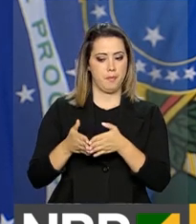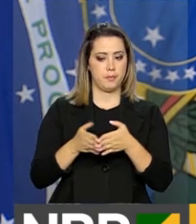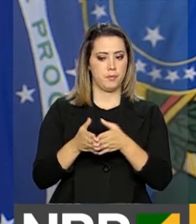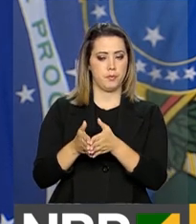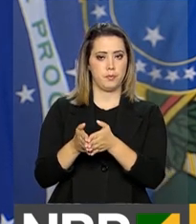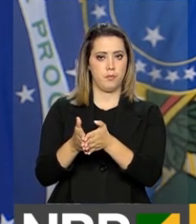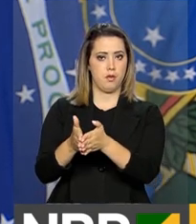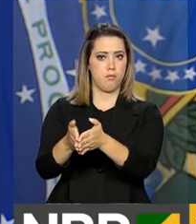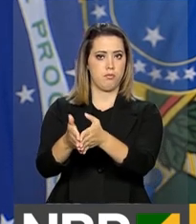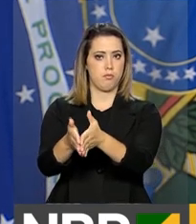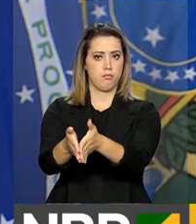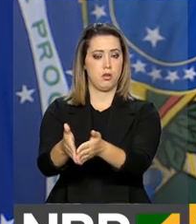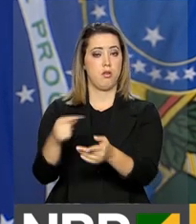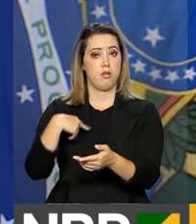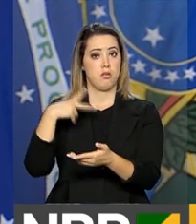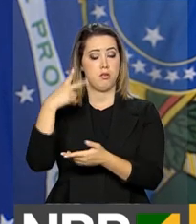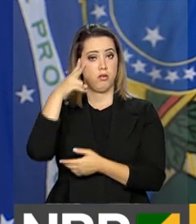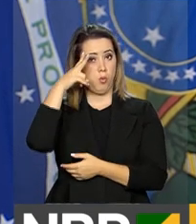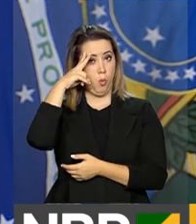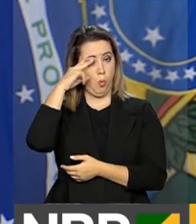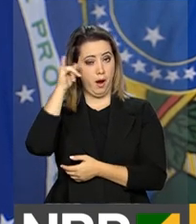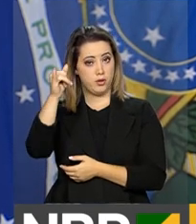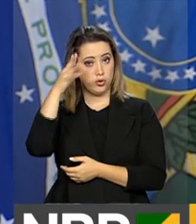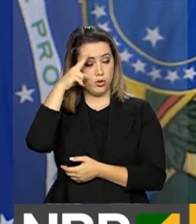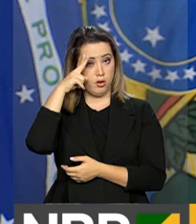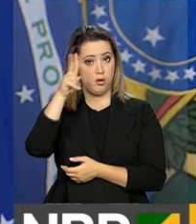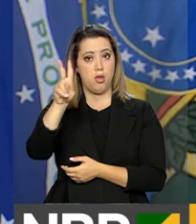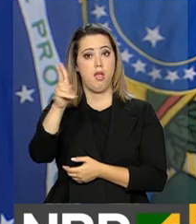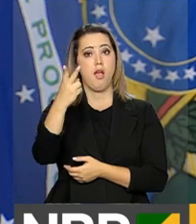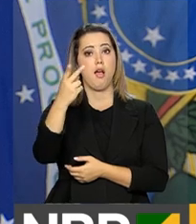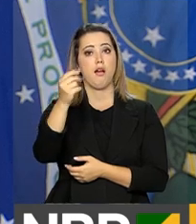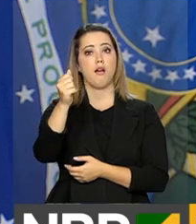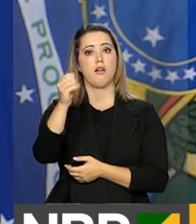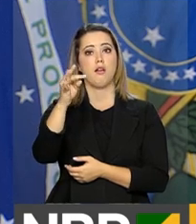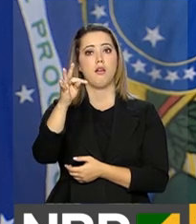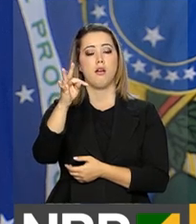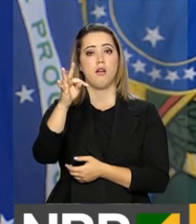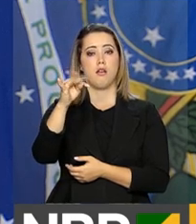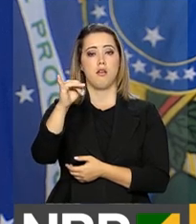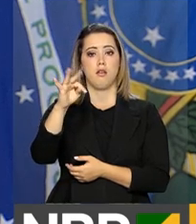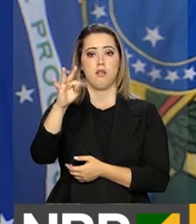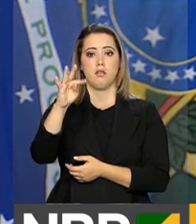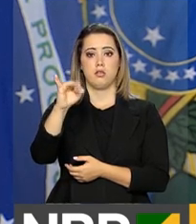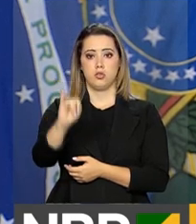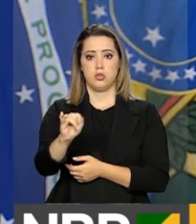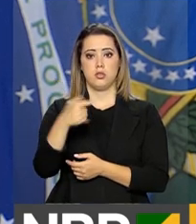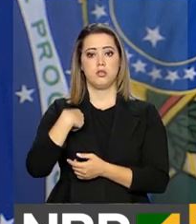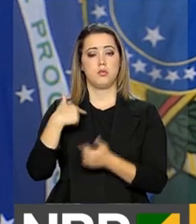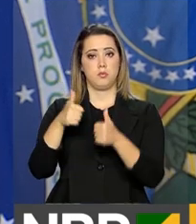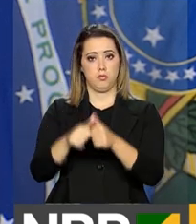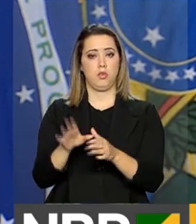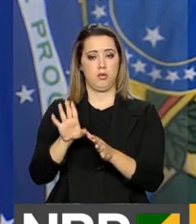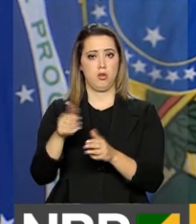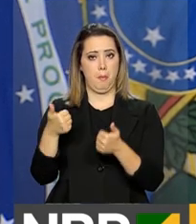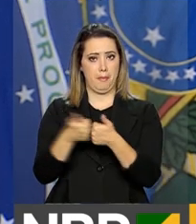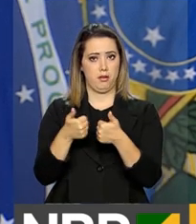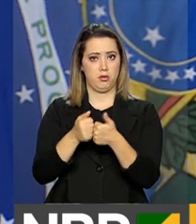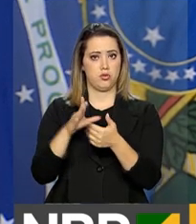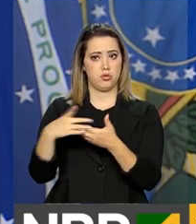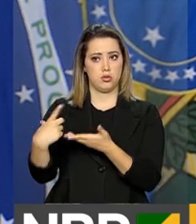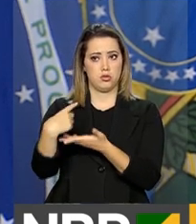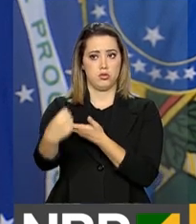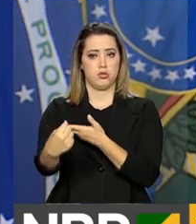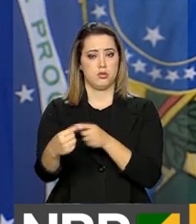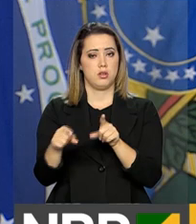deixarão o Haiti com o sentimento do dever cumprido. Ou já deixaram? Não deixaram, vão deixar. 31